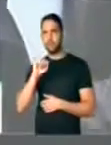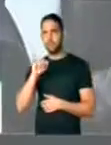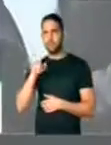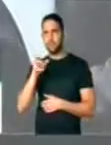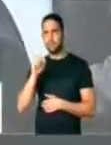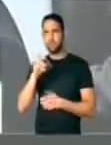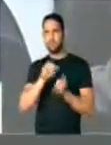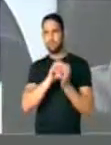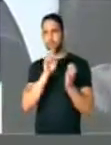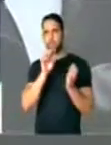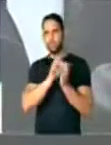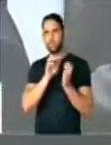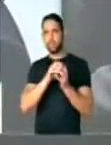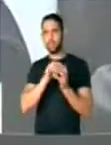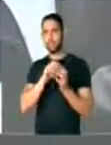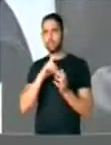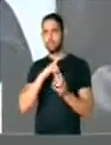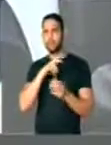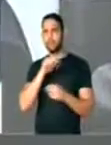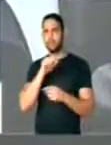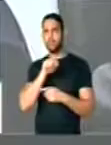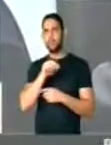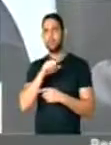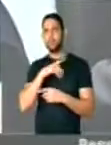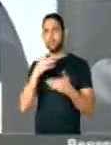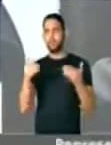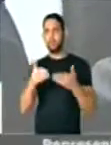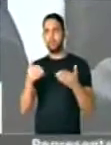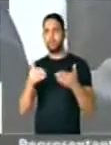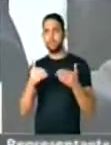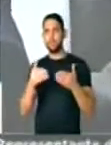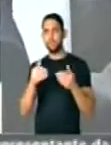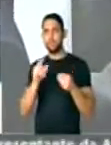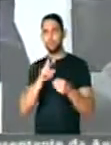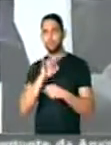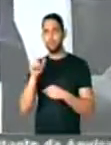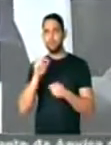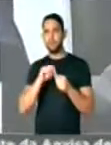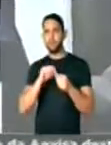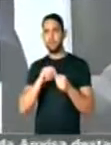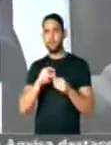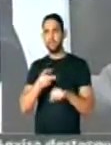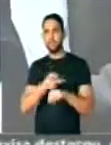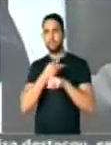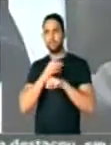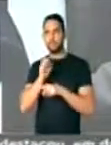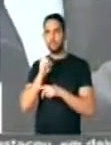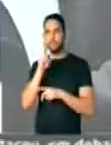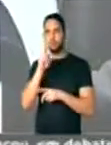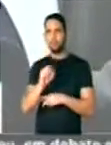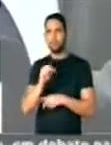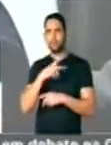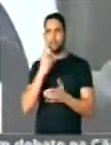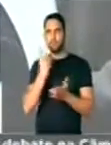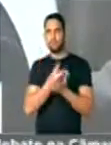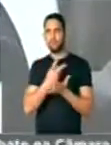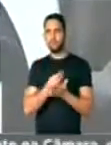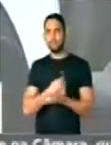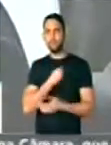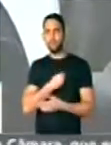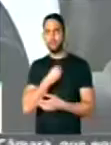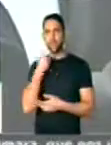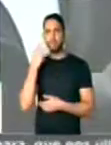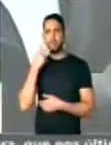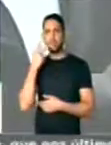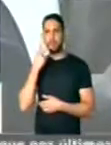Igaraçu, Pernambuco, no Grande Recife, que hoje foi diplomado pela 8ª vez consecutiva